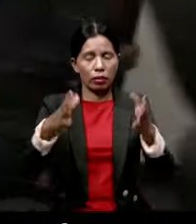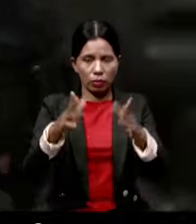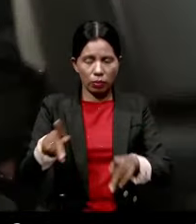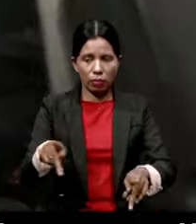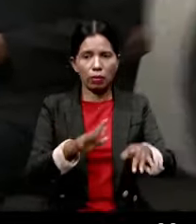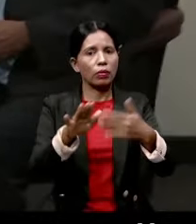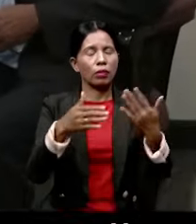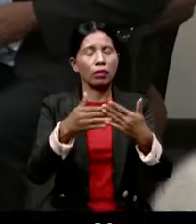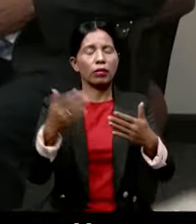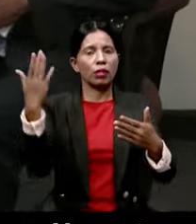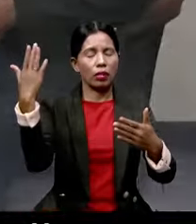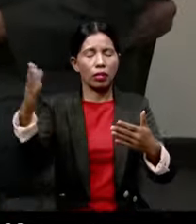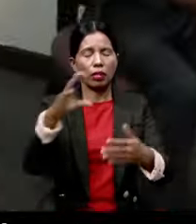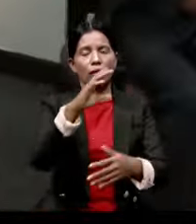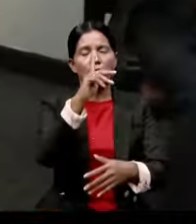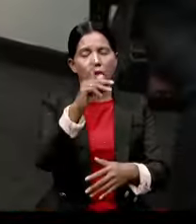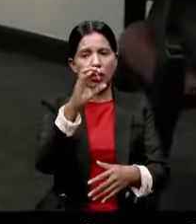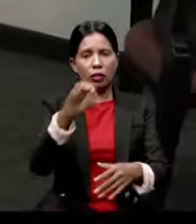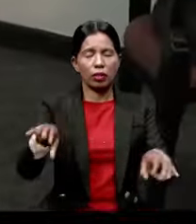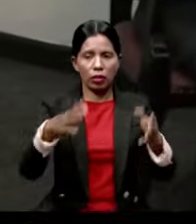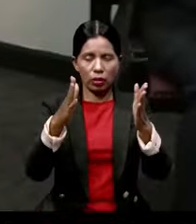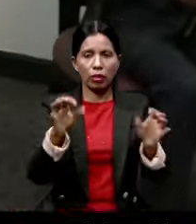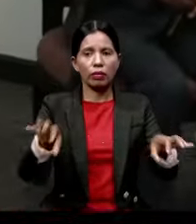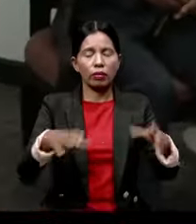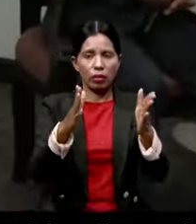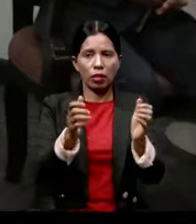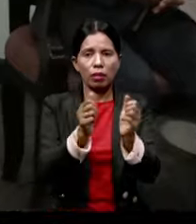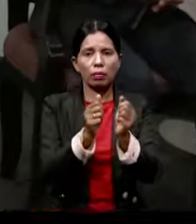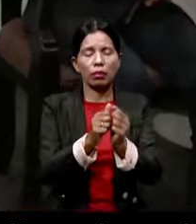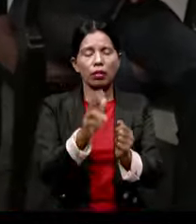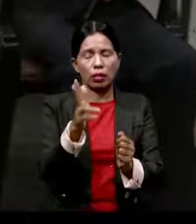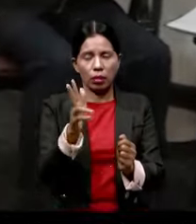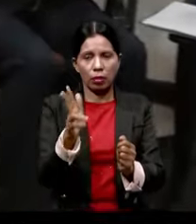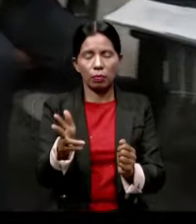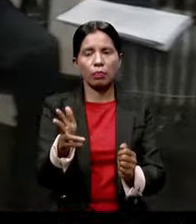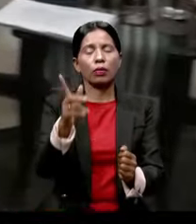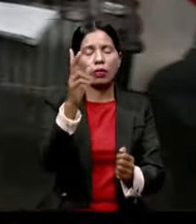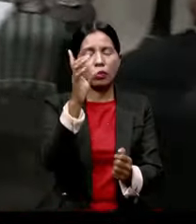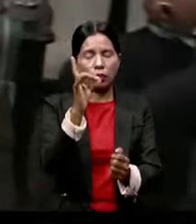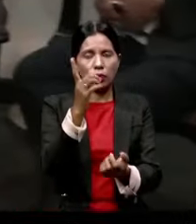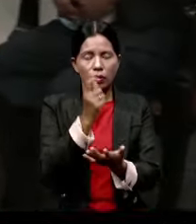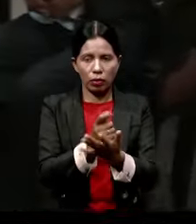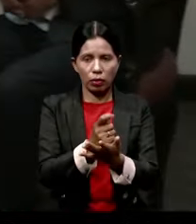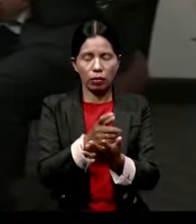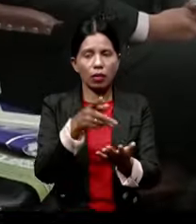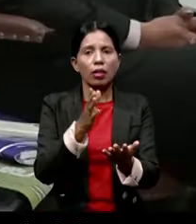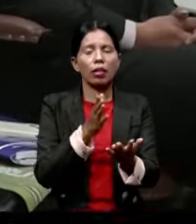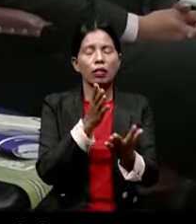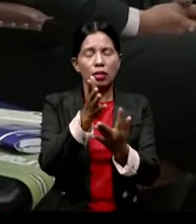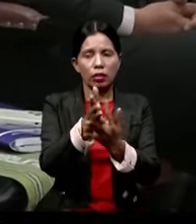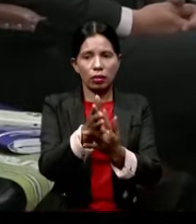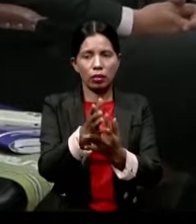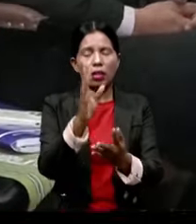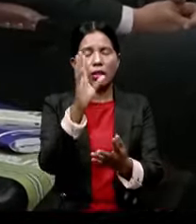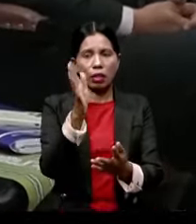também o sistema função pública resiste de funcionário moto Rihun Tolon Resin Hito, mas bem acesso para salário Rihun Limanul